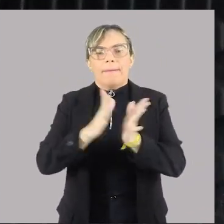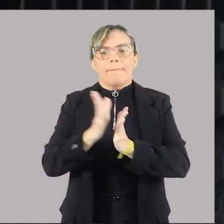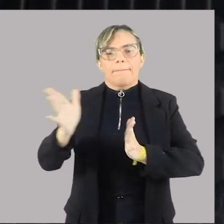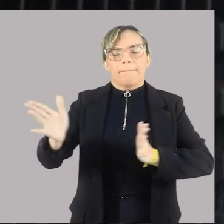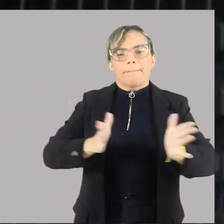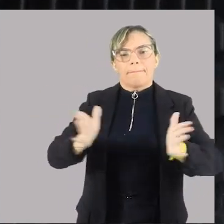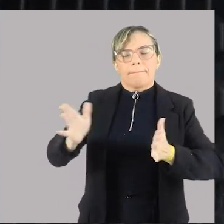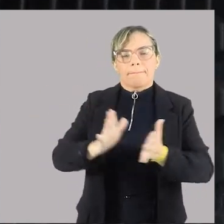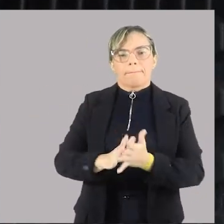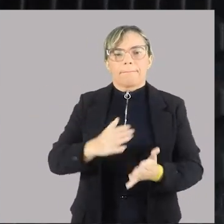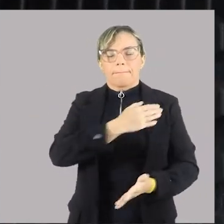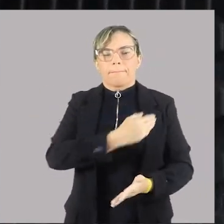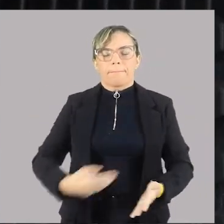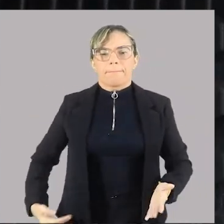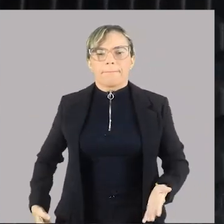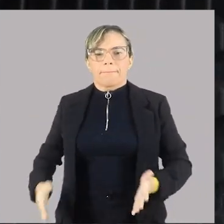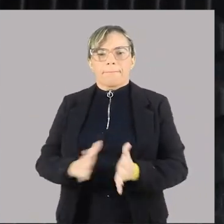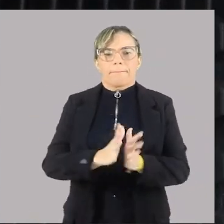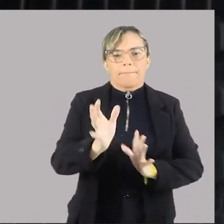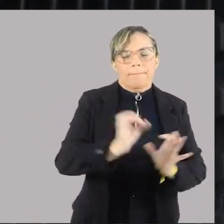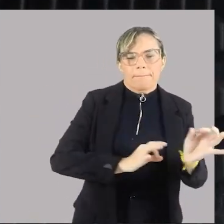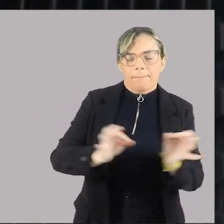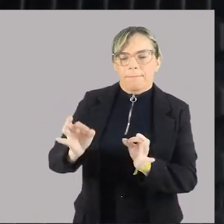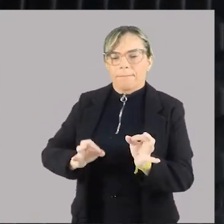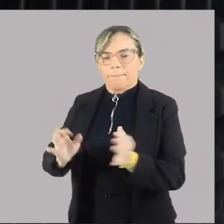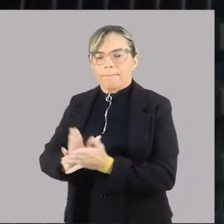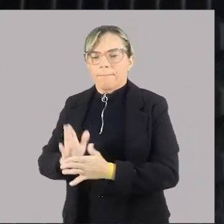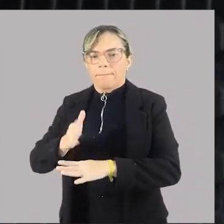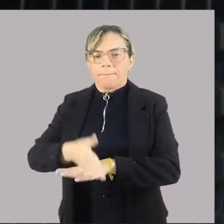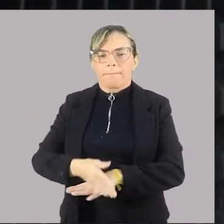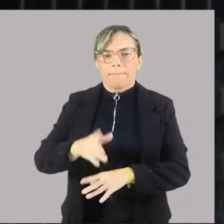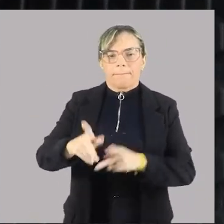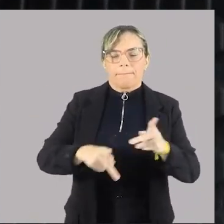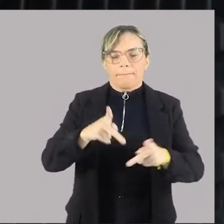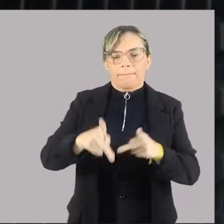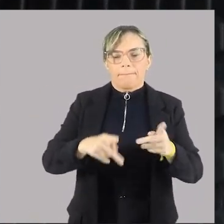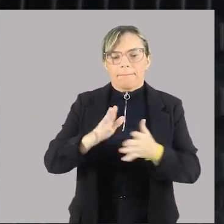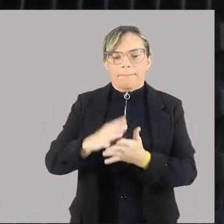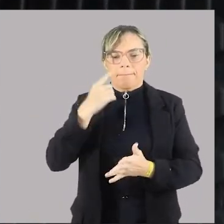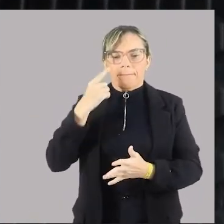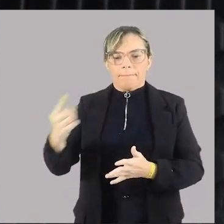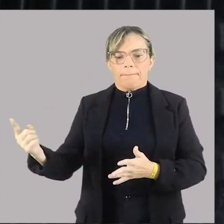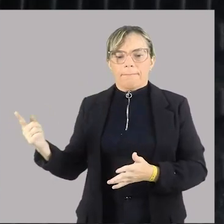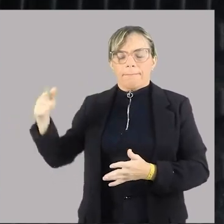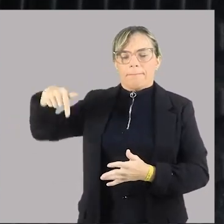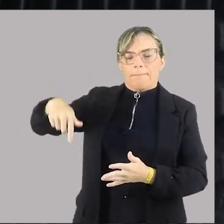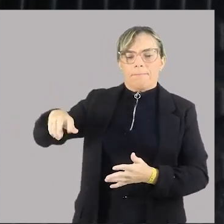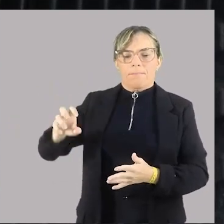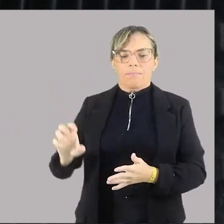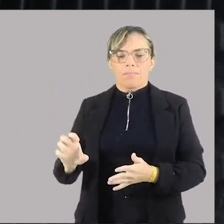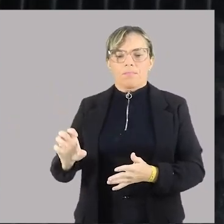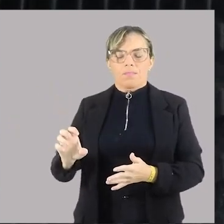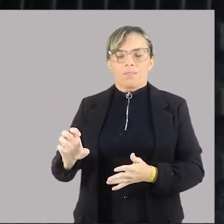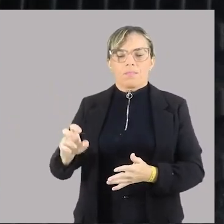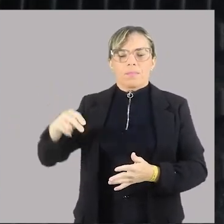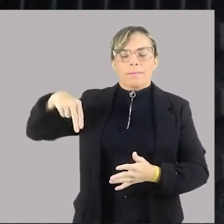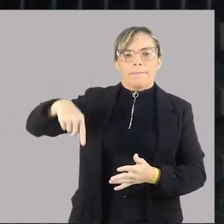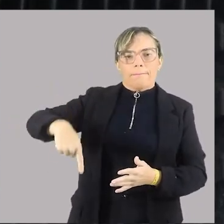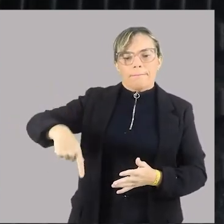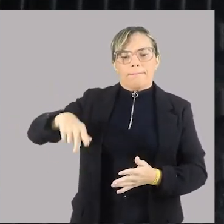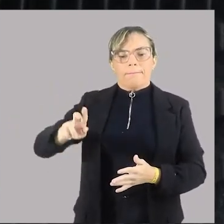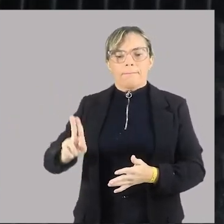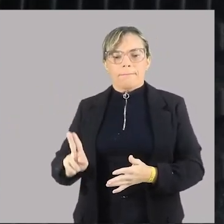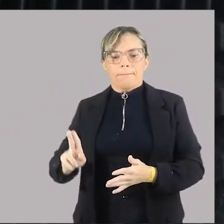organizou, com a participação popular, do movimento gremista. O movimento que vai para as ruas dizendo,